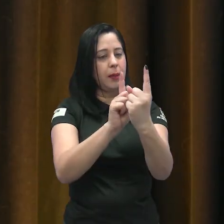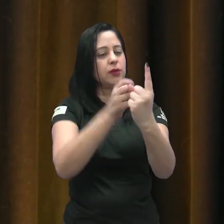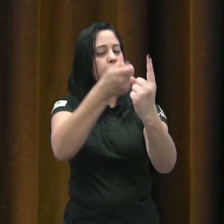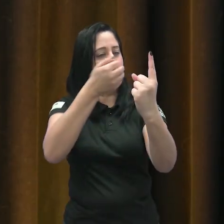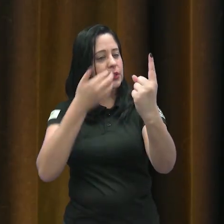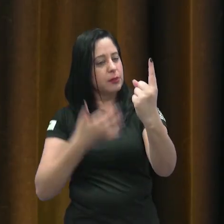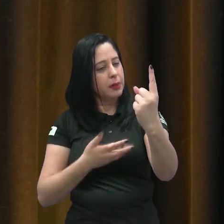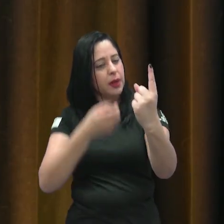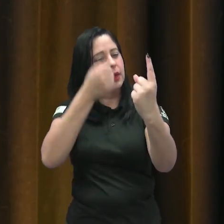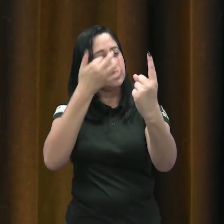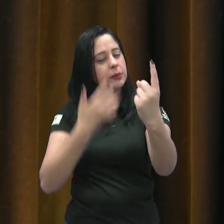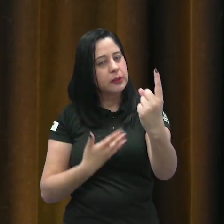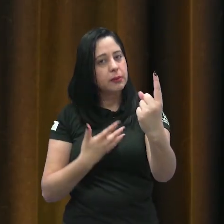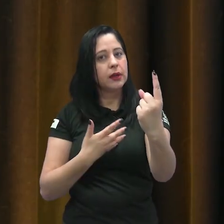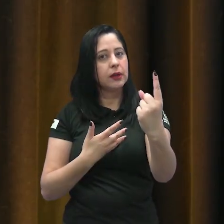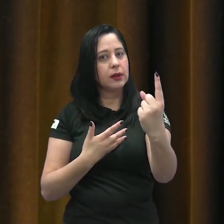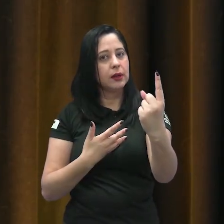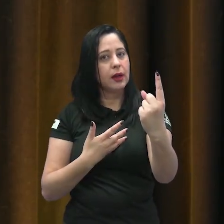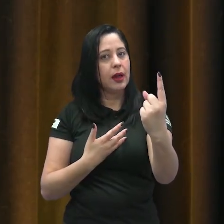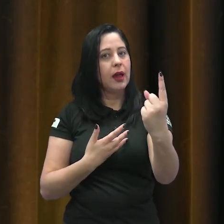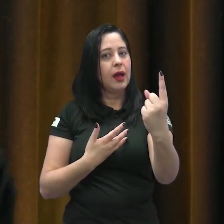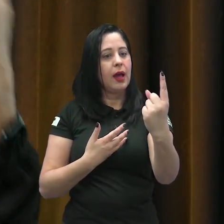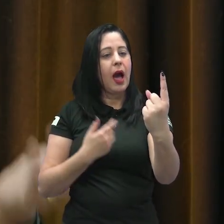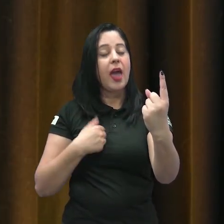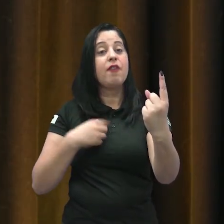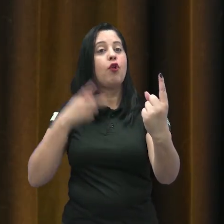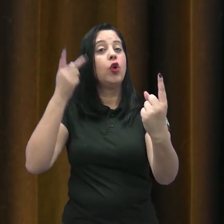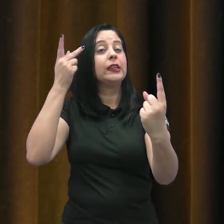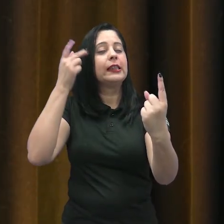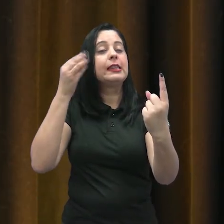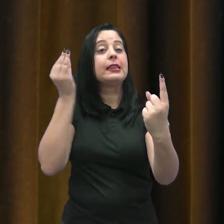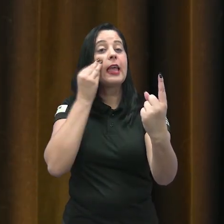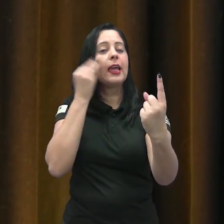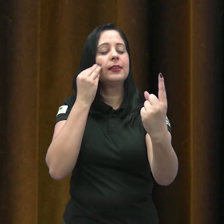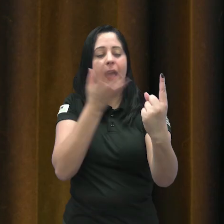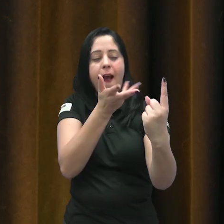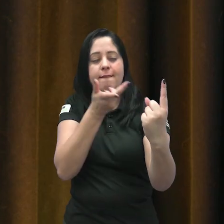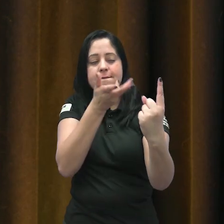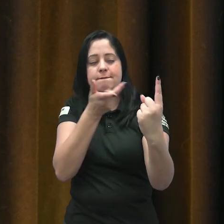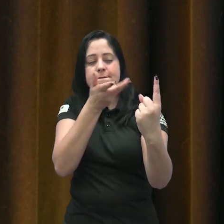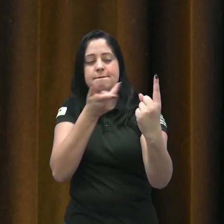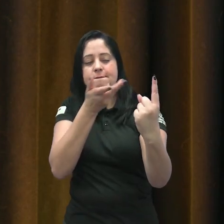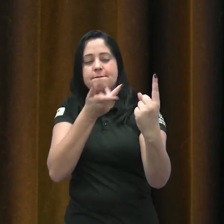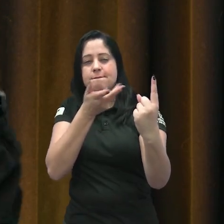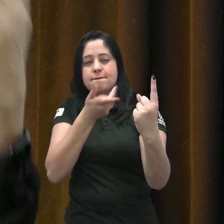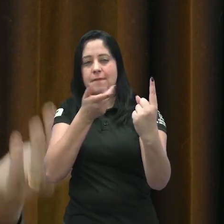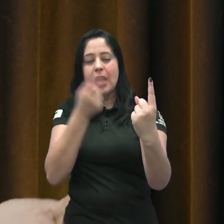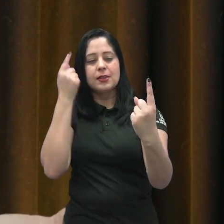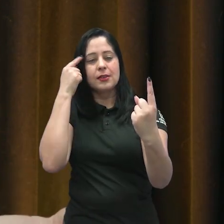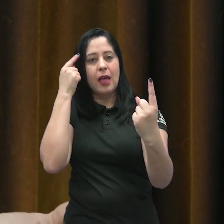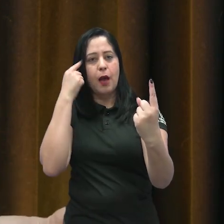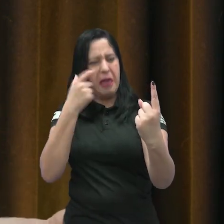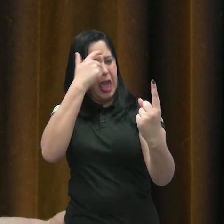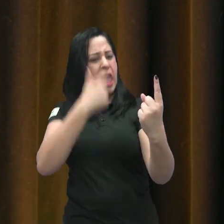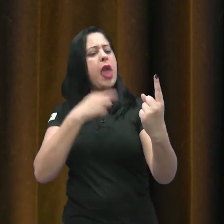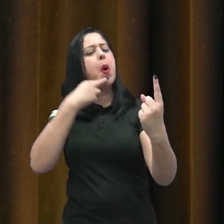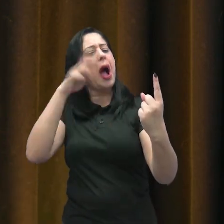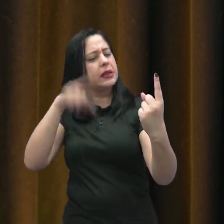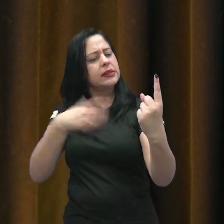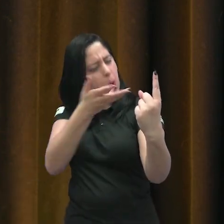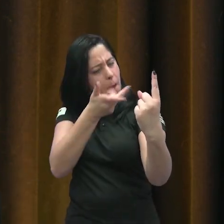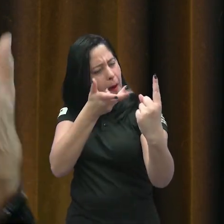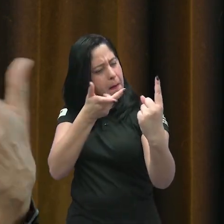comigo, o que eu vou fazer? Eu vou querer convencer ela do contrário. Eu vou querer achar que aquilo é diferente,